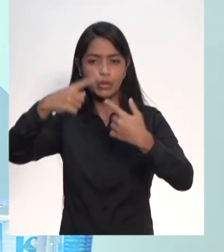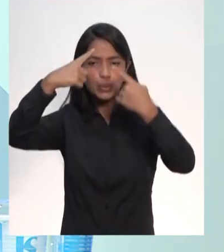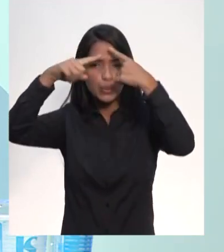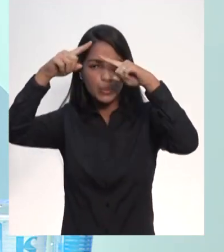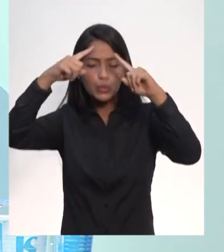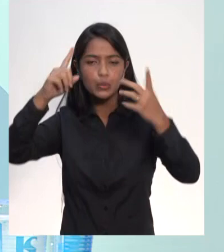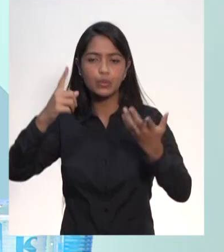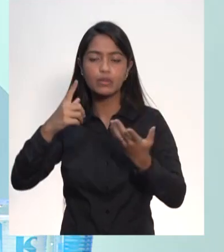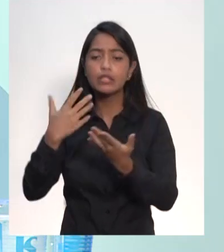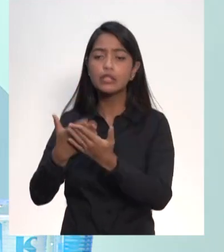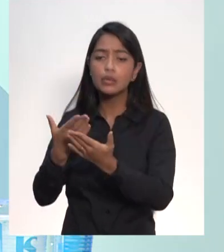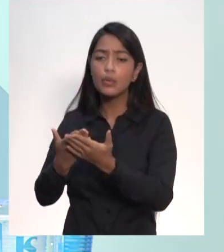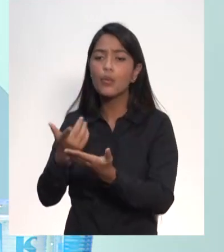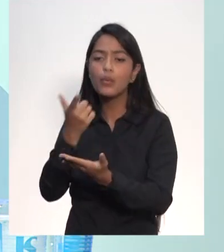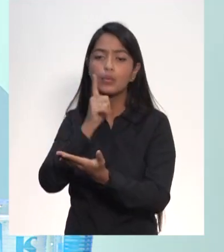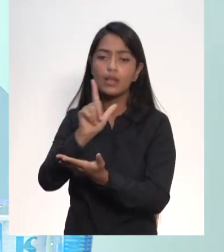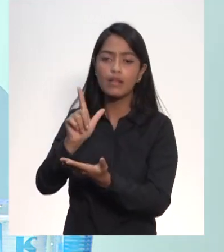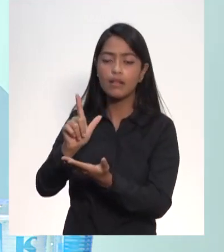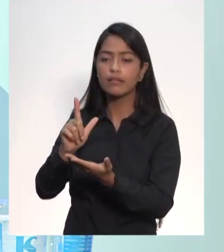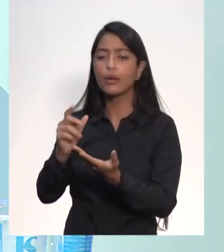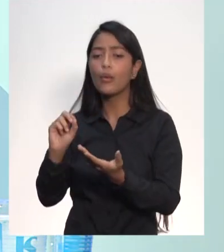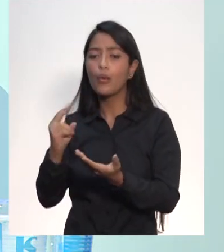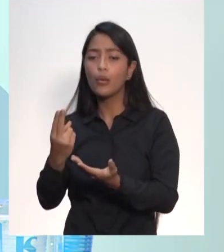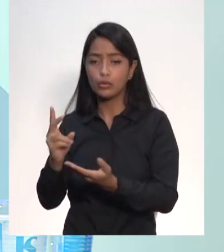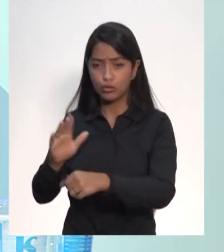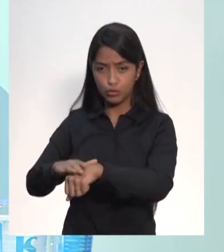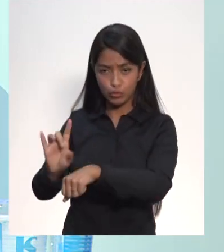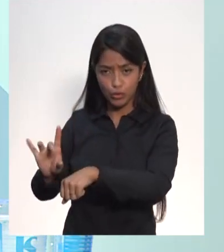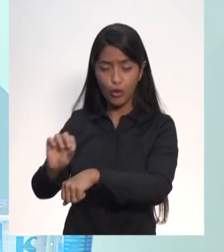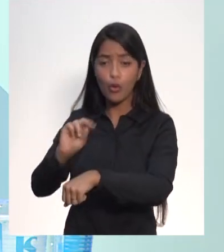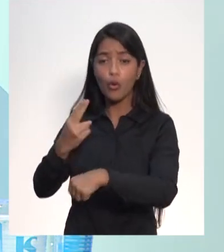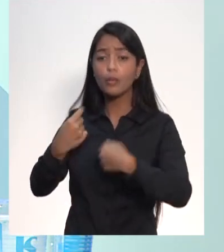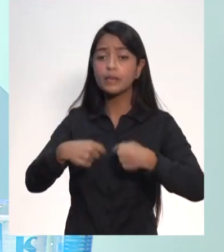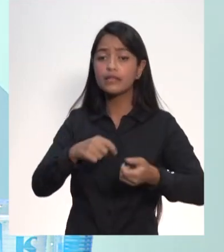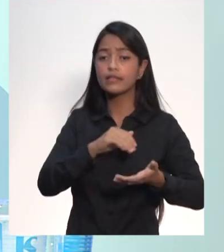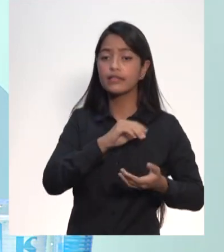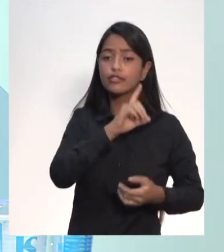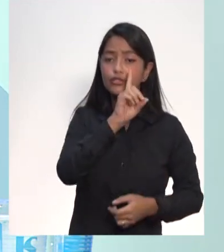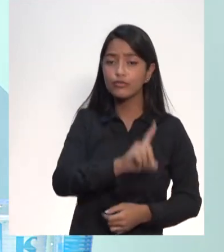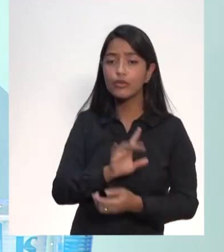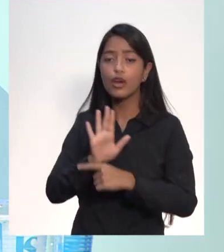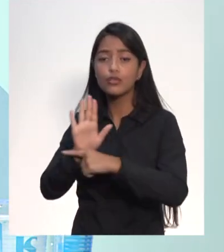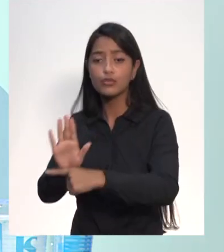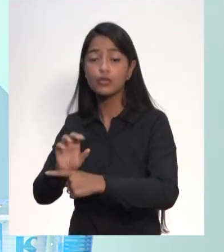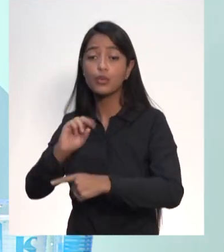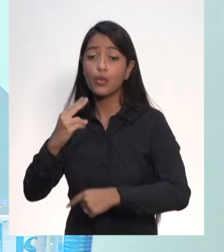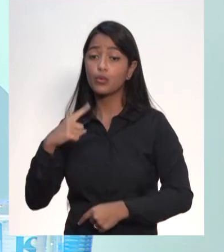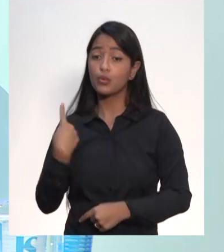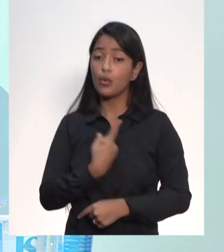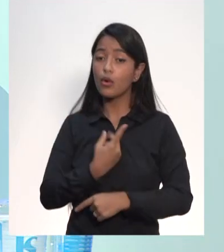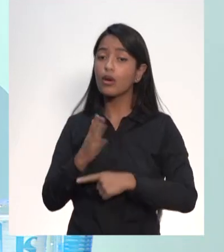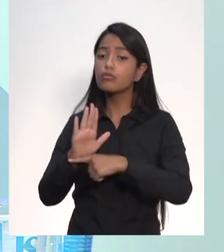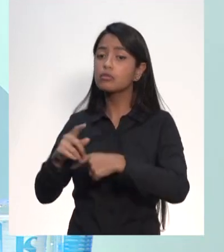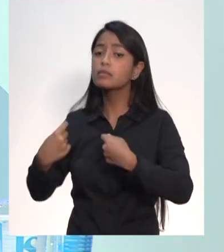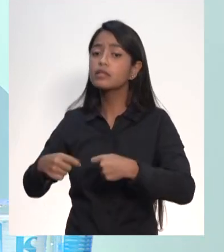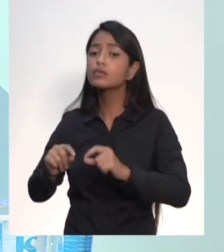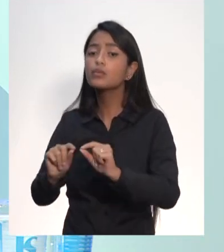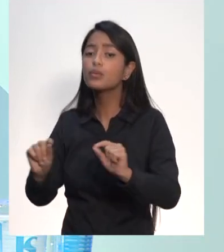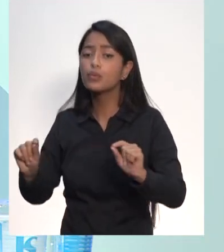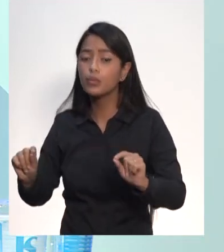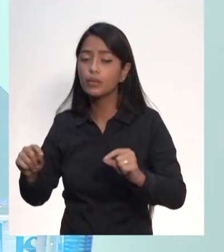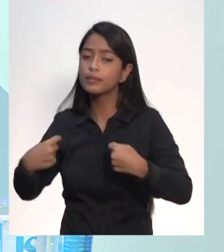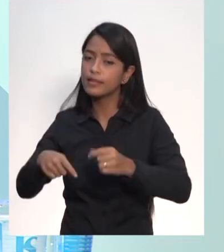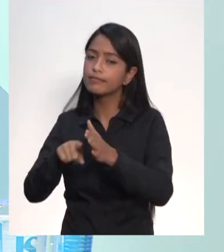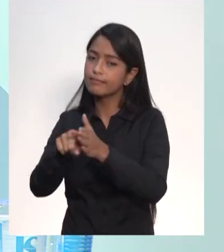consegue responder, o que ela precisa da ajuda da diretoria e o que precisa da nossa ajuda aqui também. Então, a ideia é que